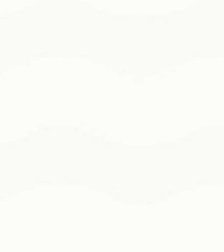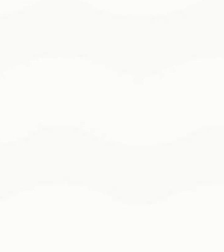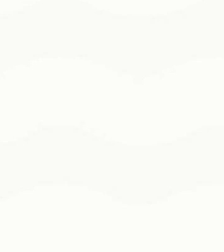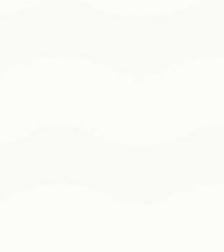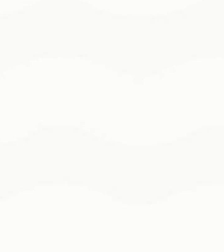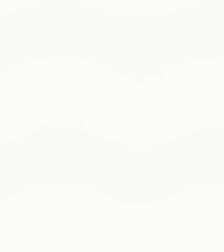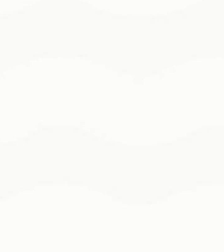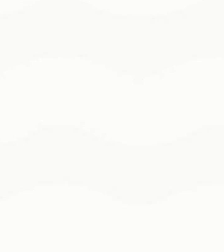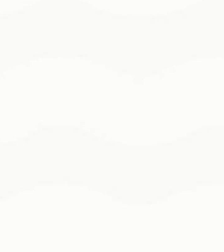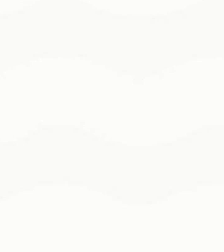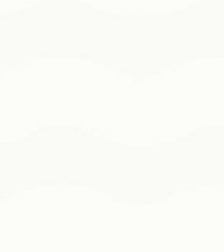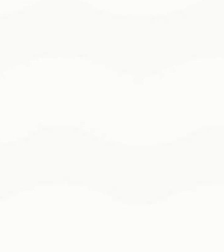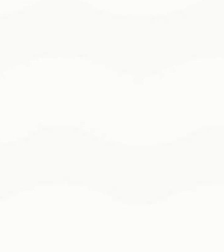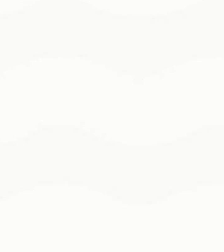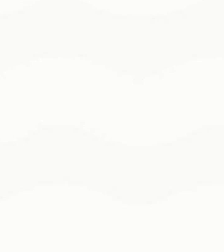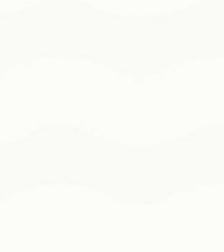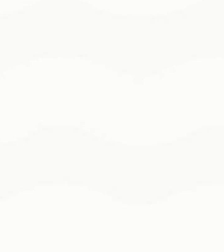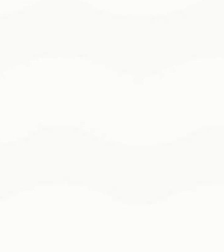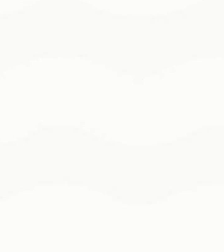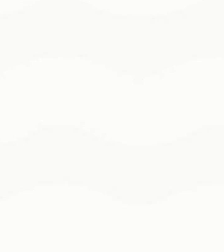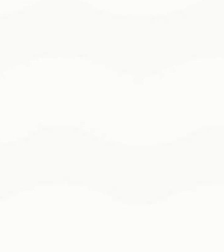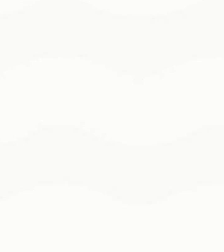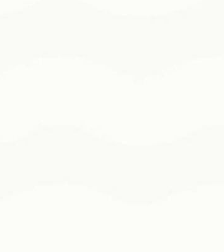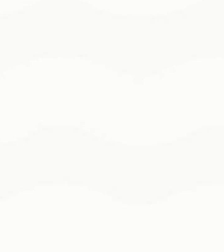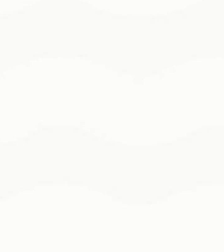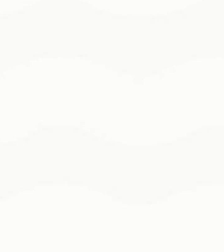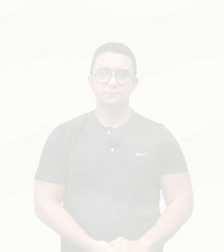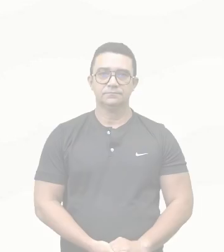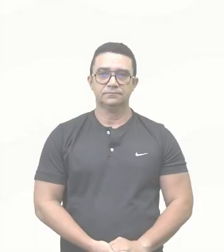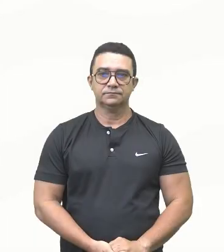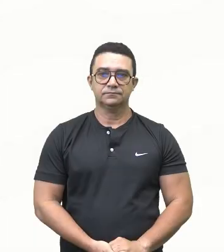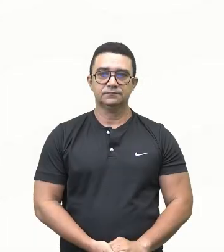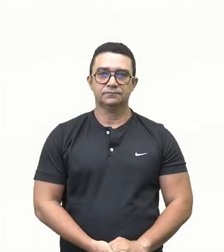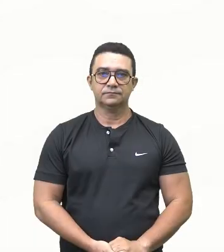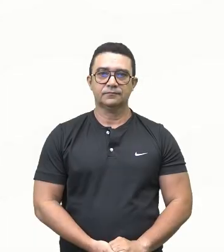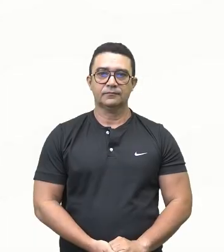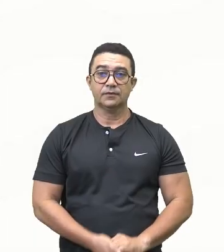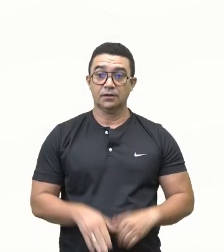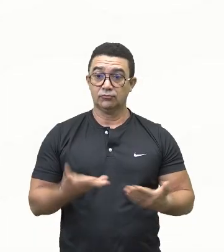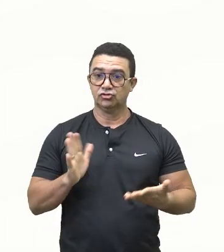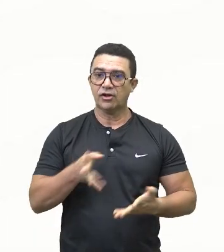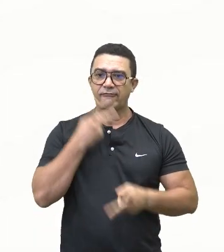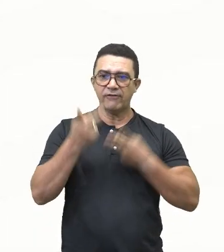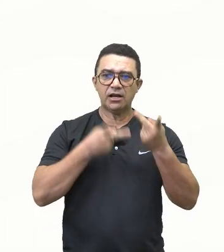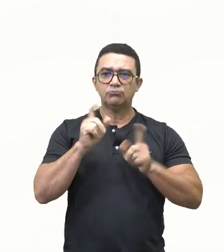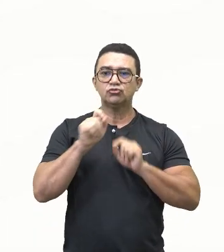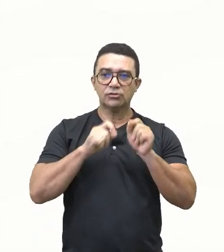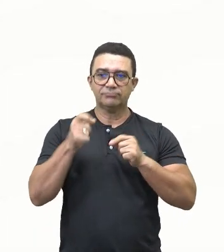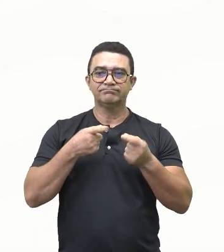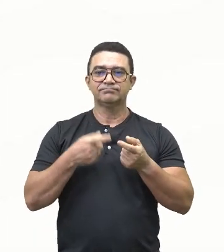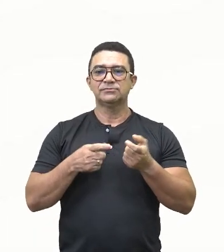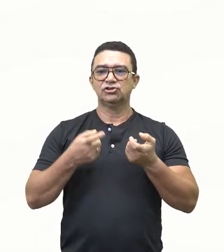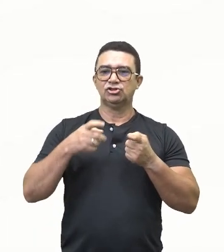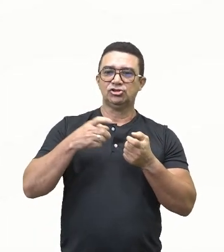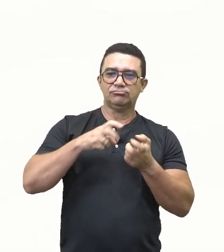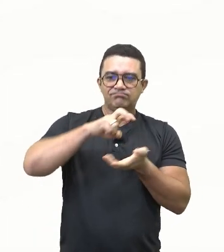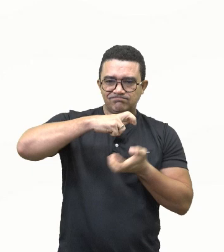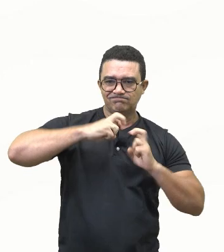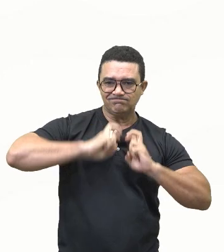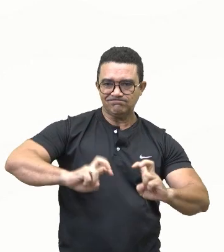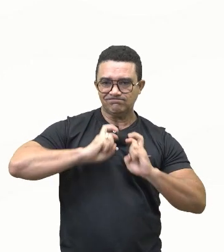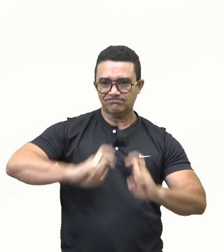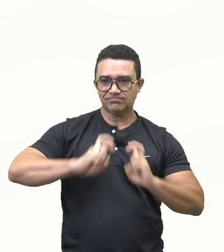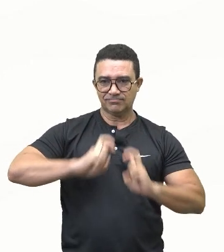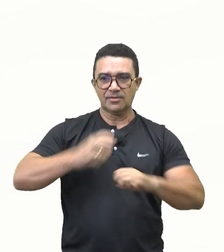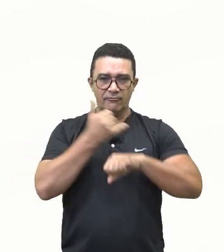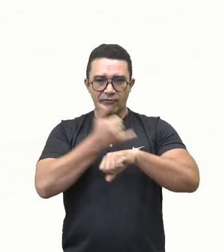A ideia, pessoal, aqui, a gente está falando lá de mineração, já falamos de ocupação, já falamos de construção